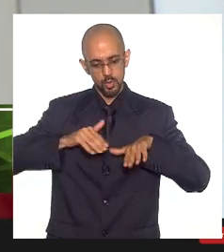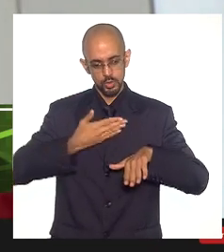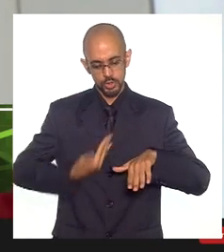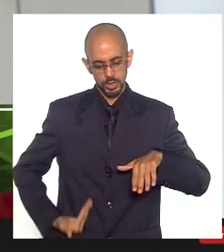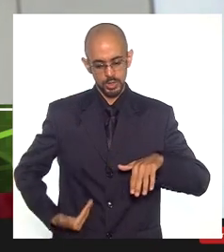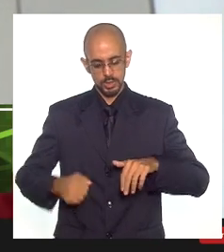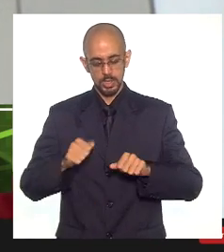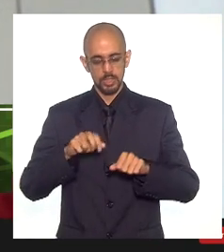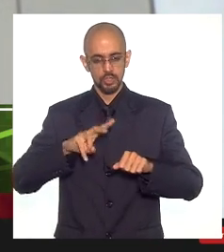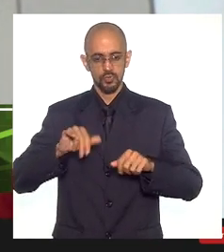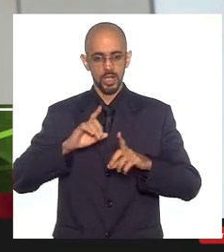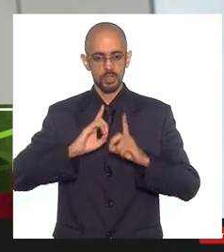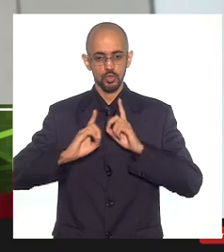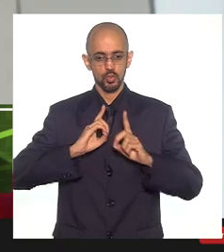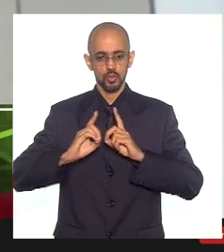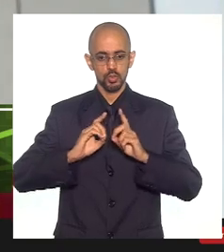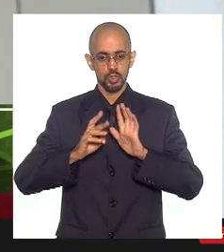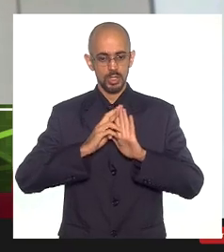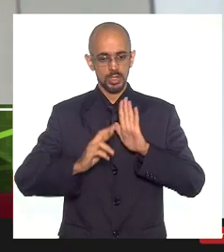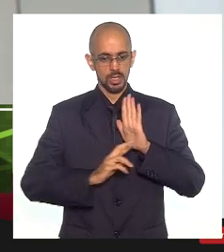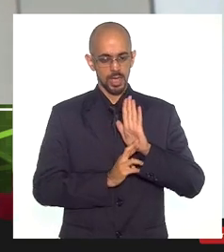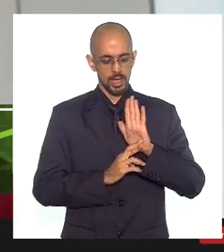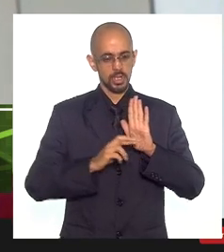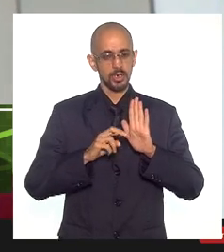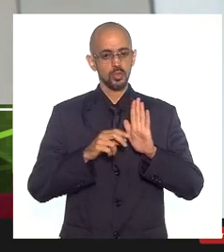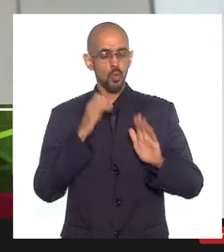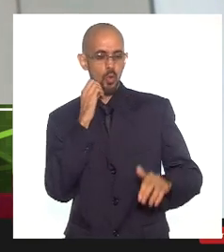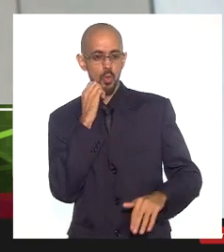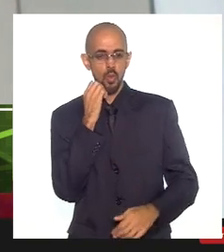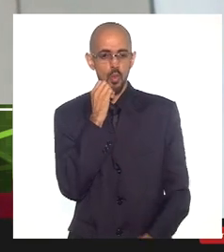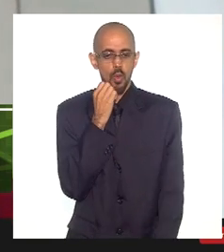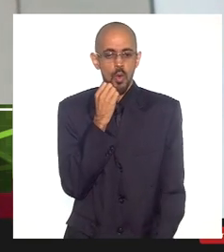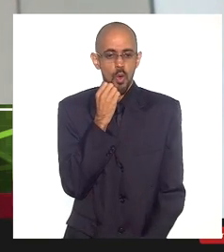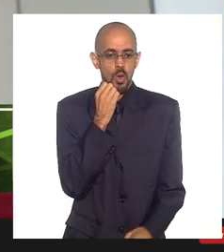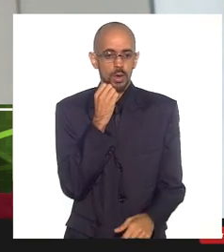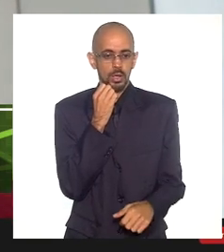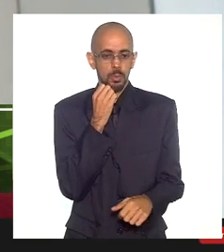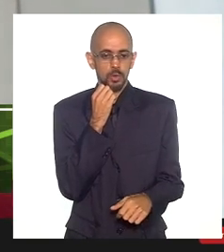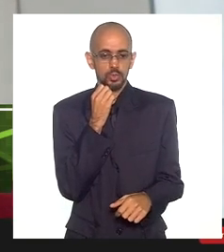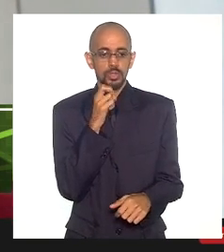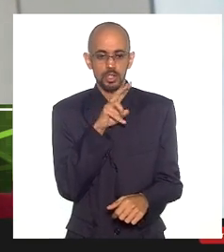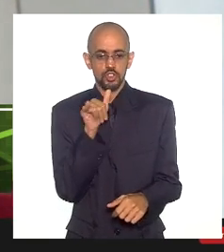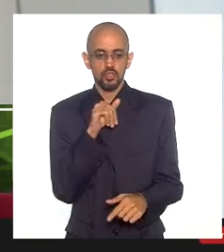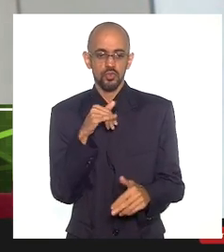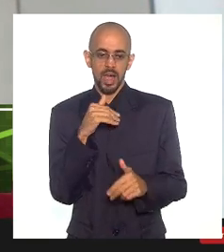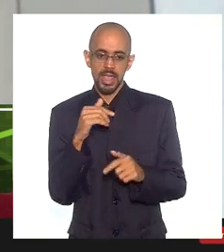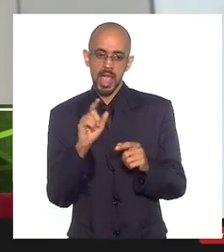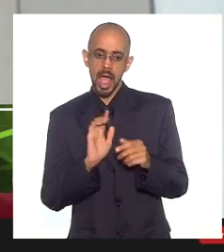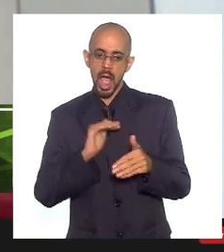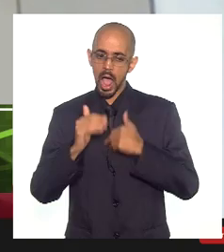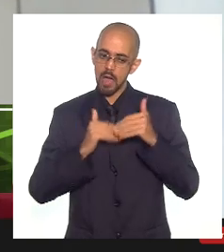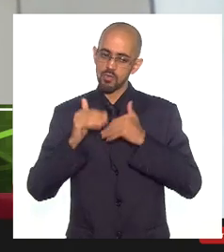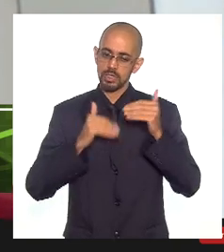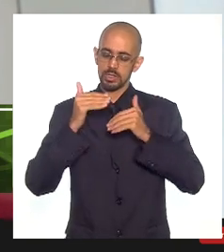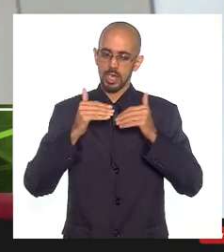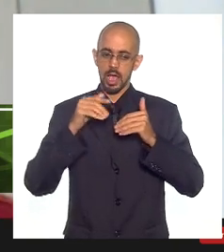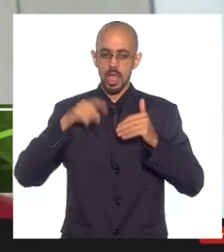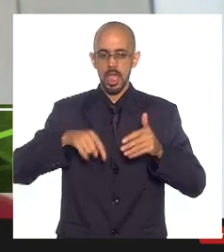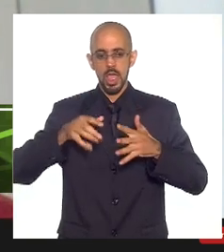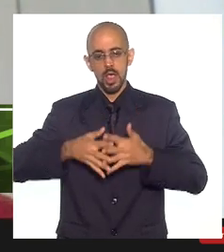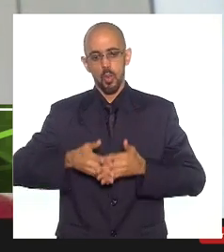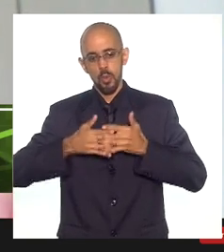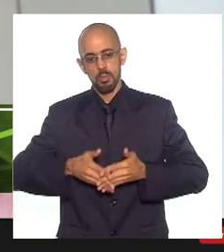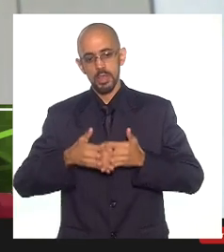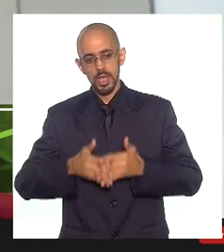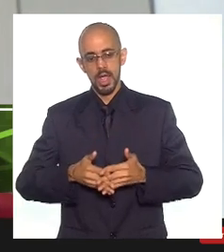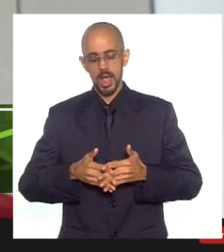regulamentação, o nosso objetivo é avançar. E aí é importante que o governo traga o que ele acha que, para ele, é complexo, é complicado,